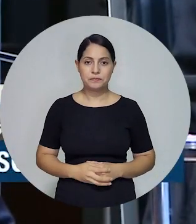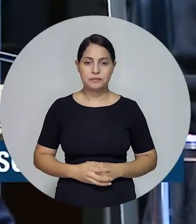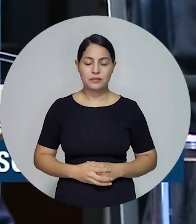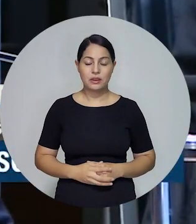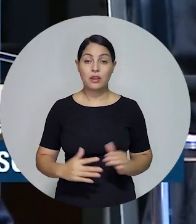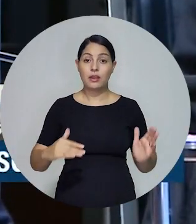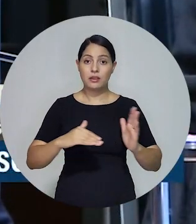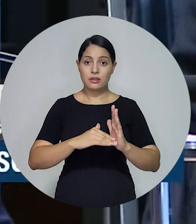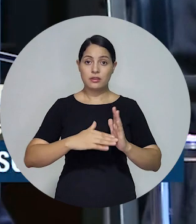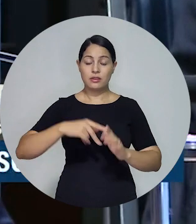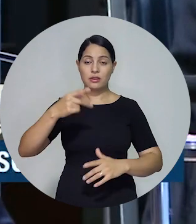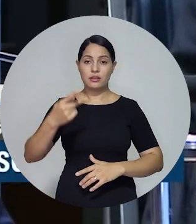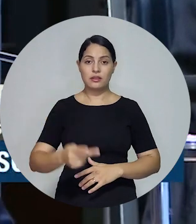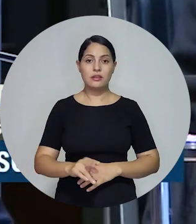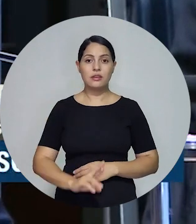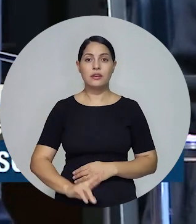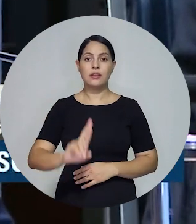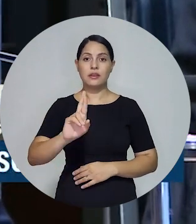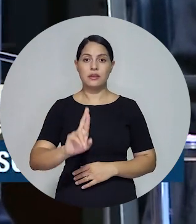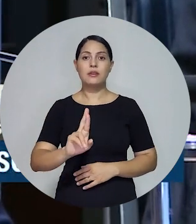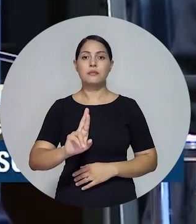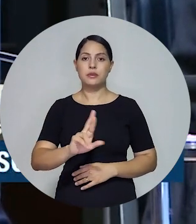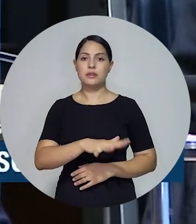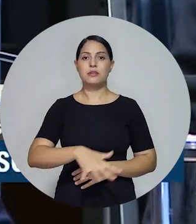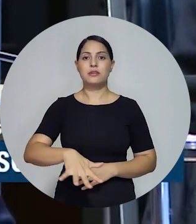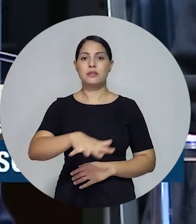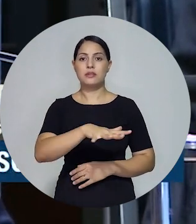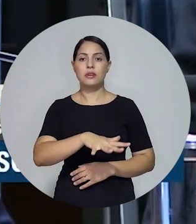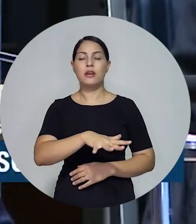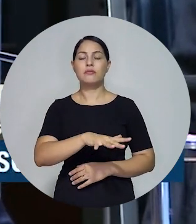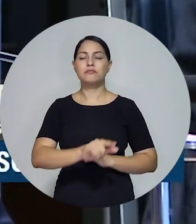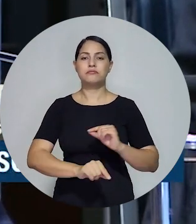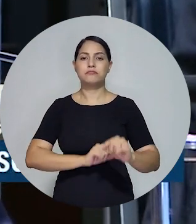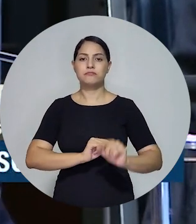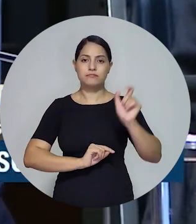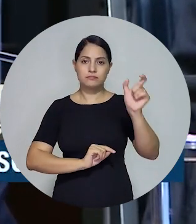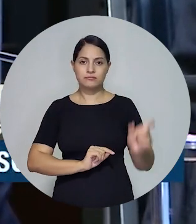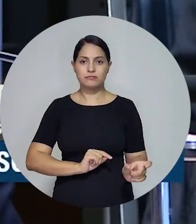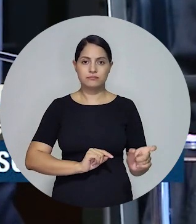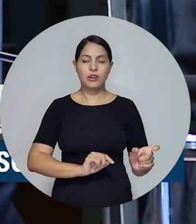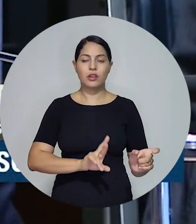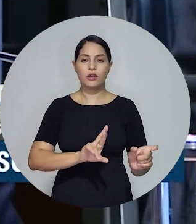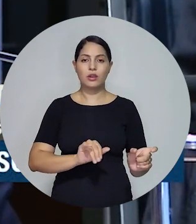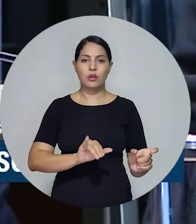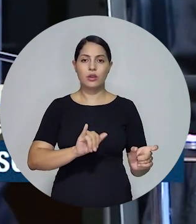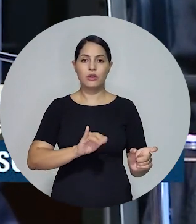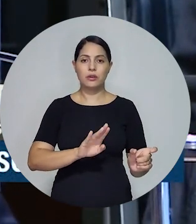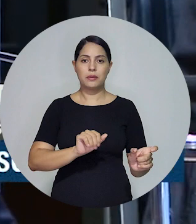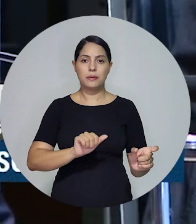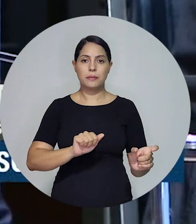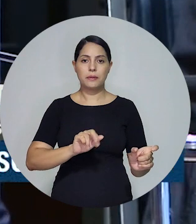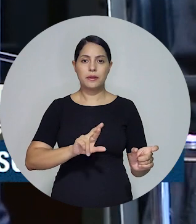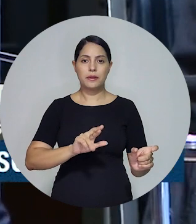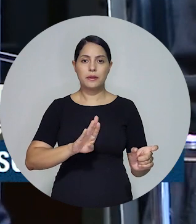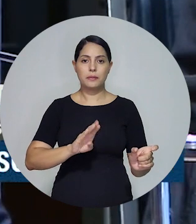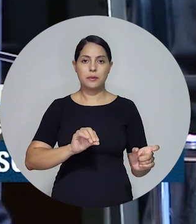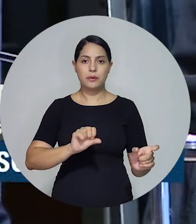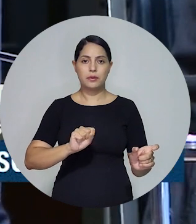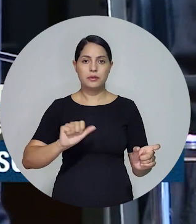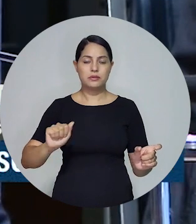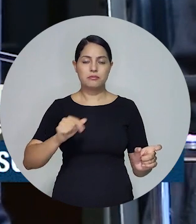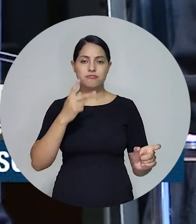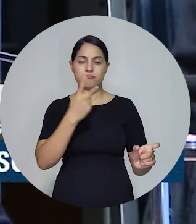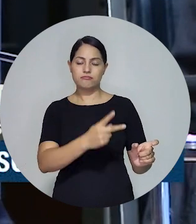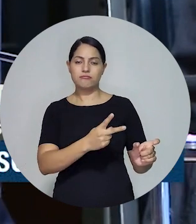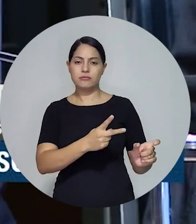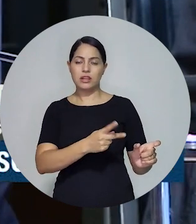também representa a casa de um dos maiores cidadãos brasileiros, o homenageado deste dia, que é Rui Barbosa, cujas carreiras